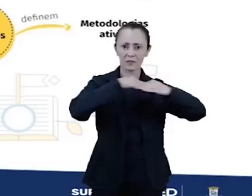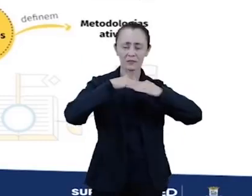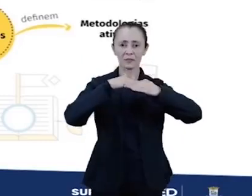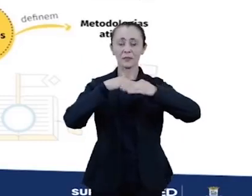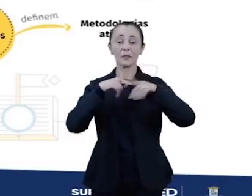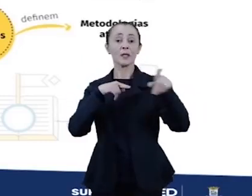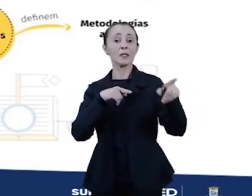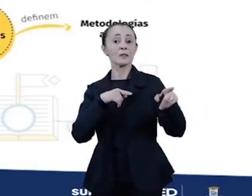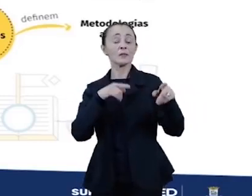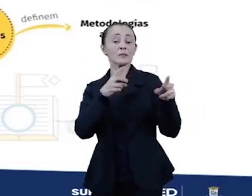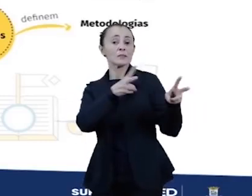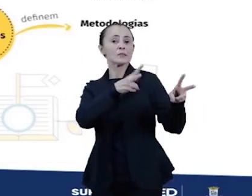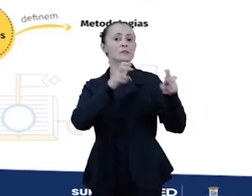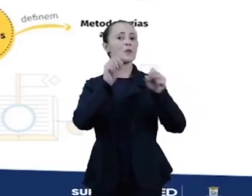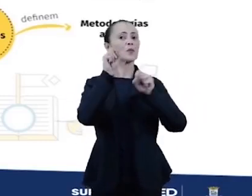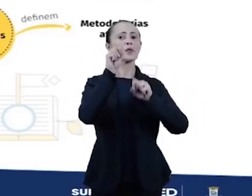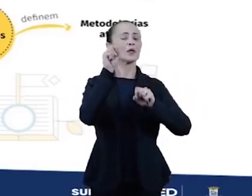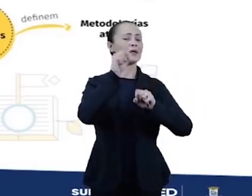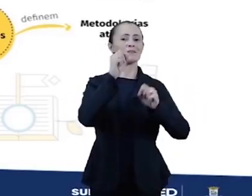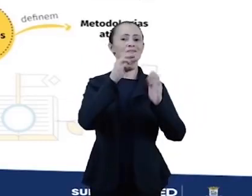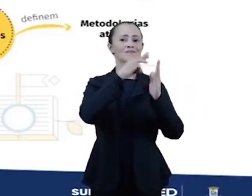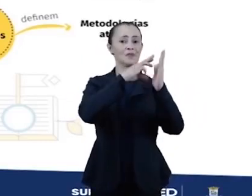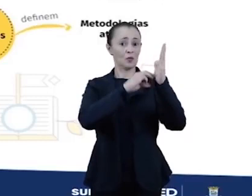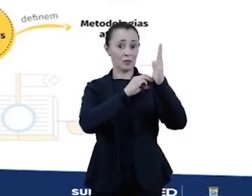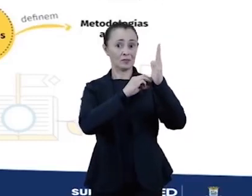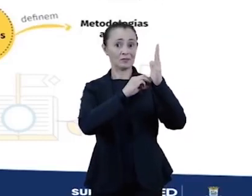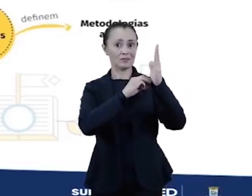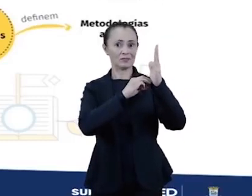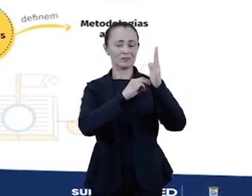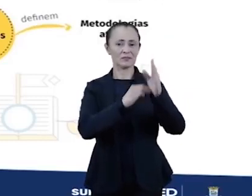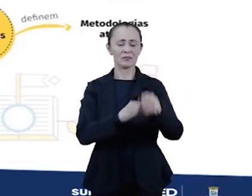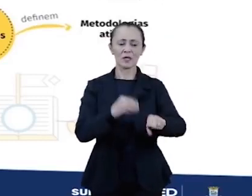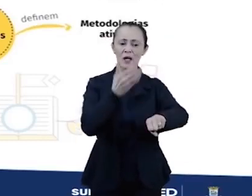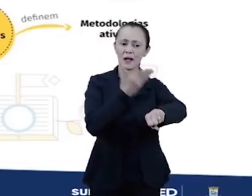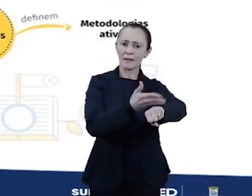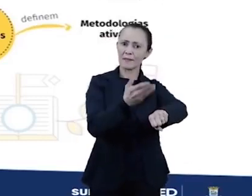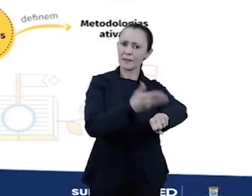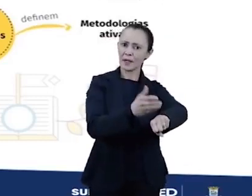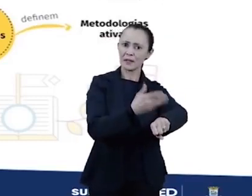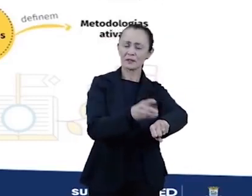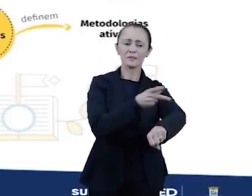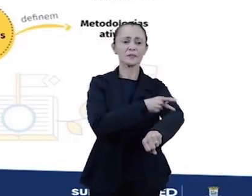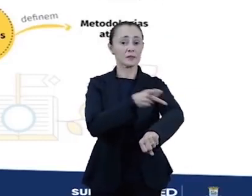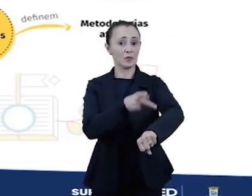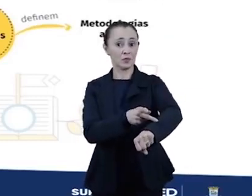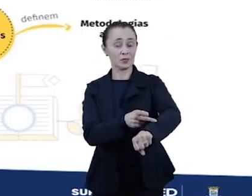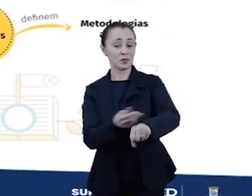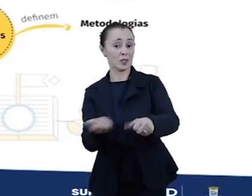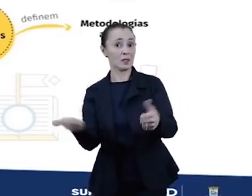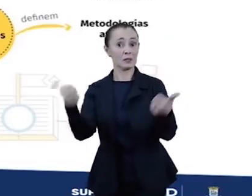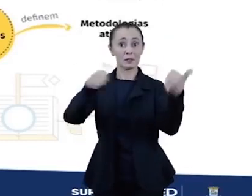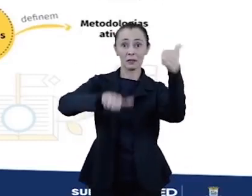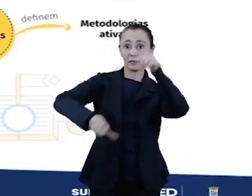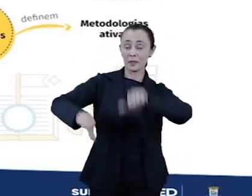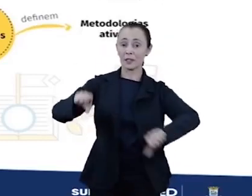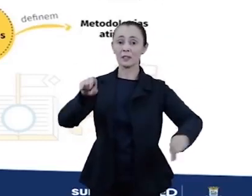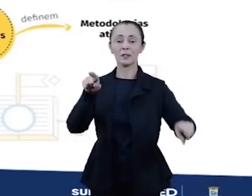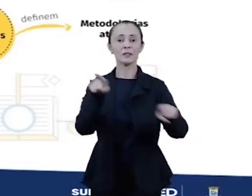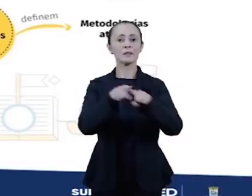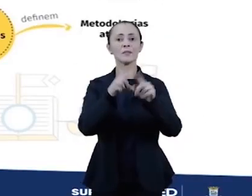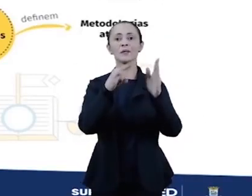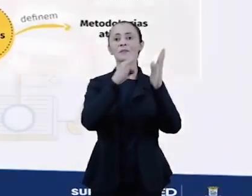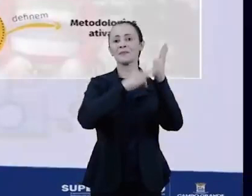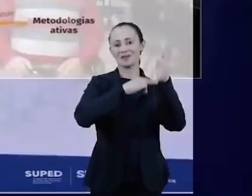notamos o que esses currículos definem: as práticas pedagógicas de avaliação e metodologias